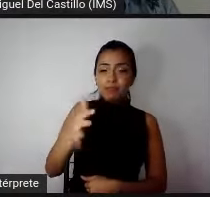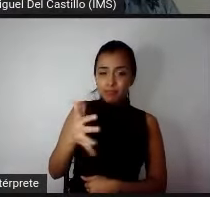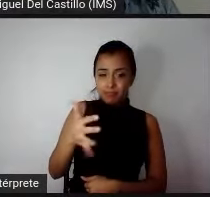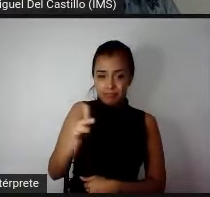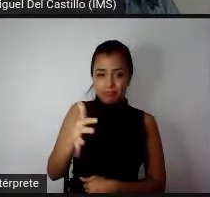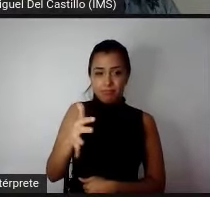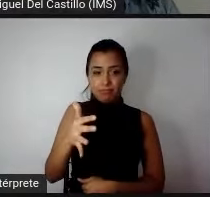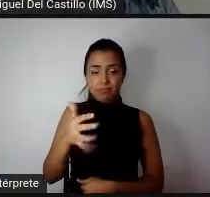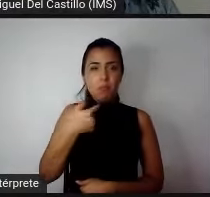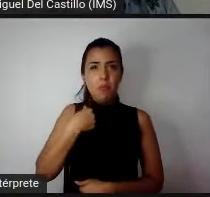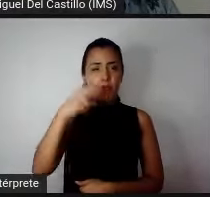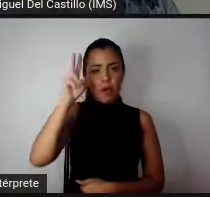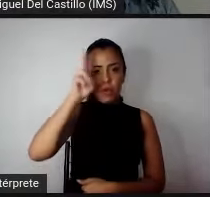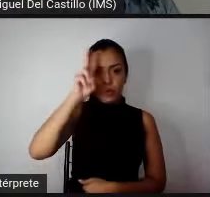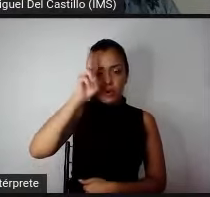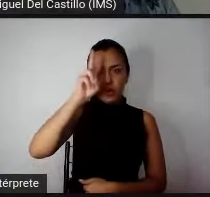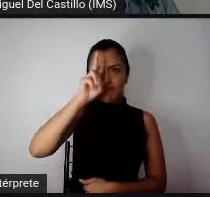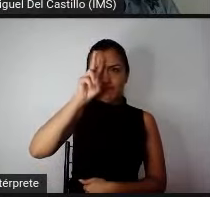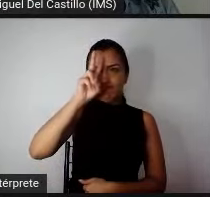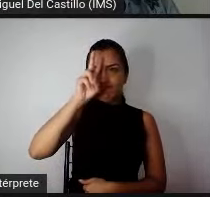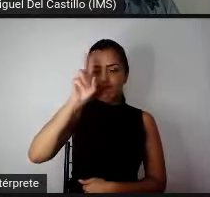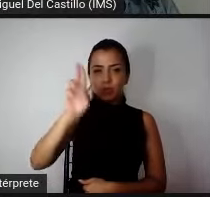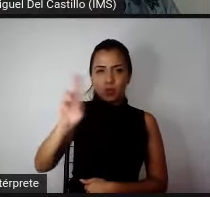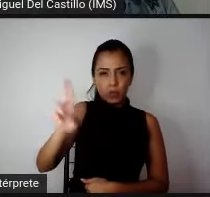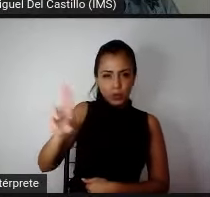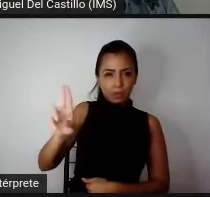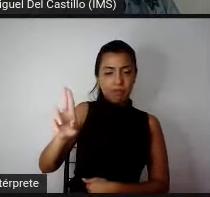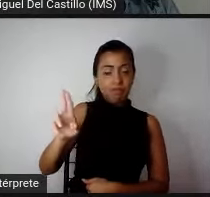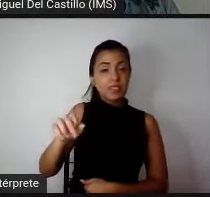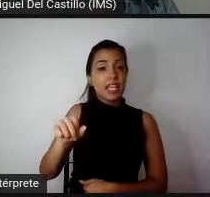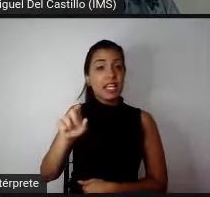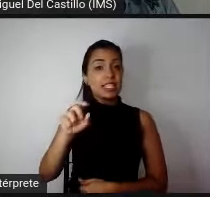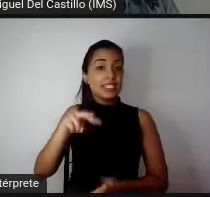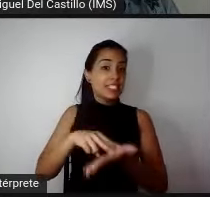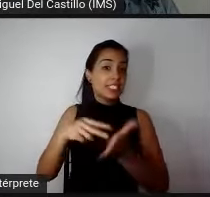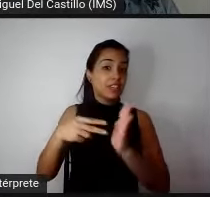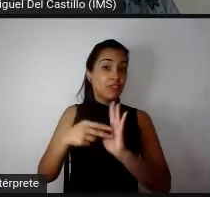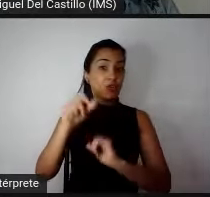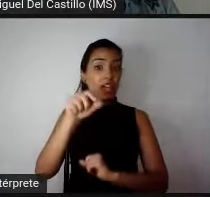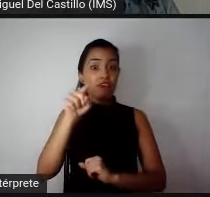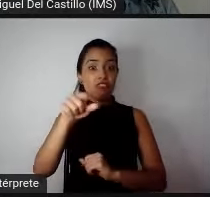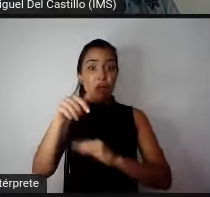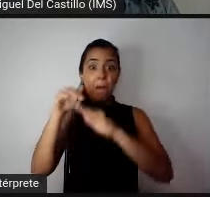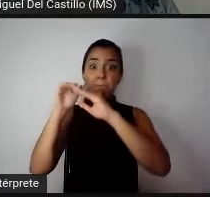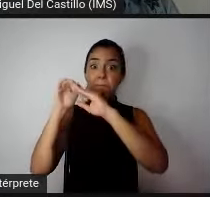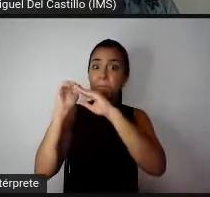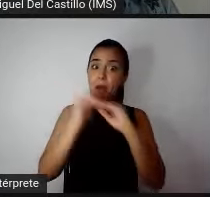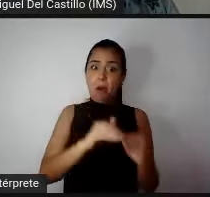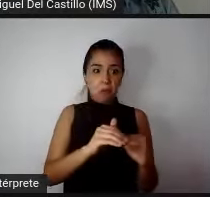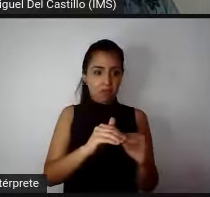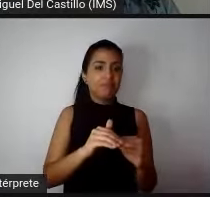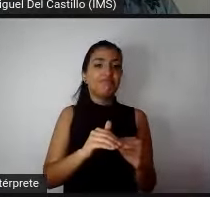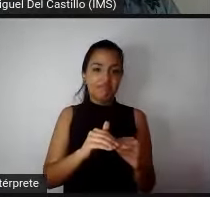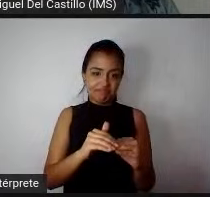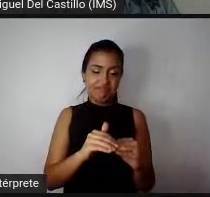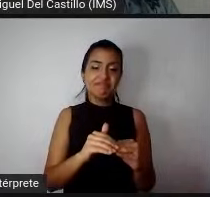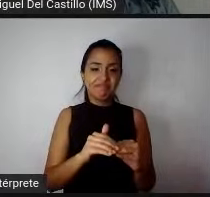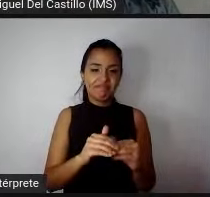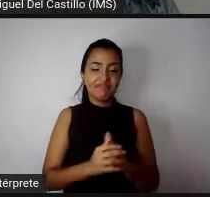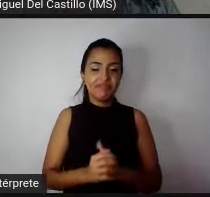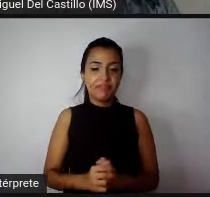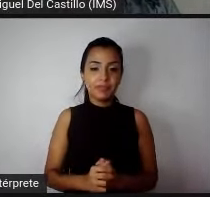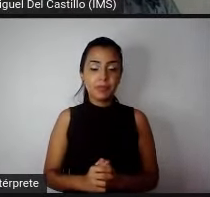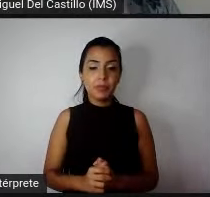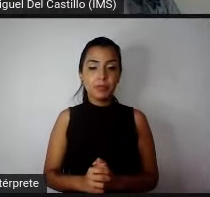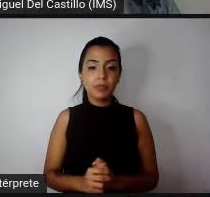chamava Finishing School, onde você era acabado, não sei para que, mas acabado. Mas